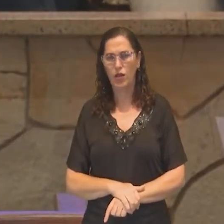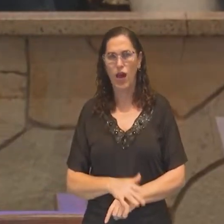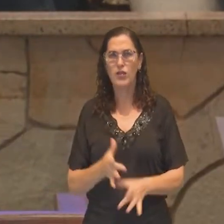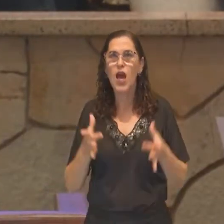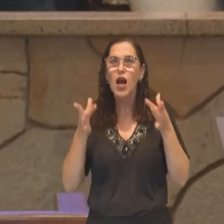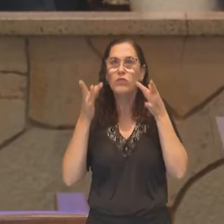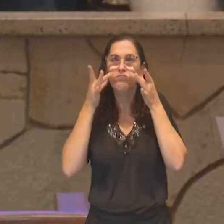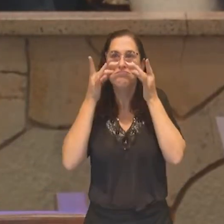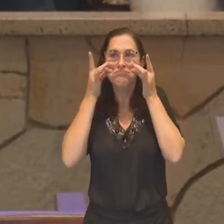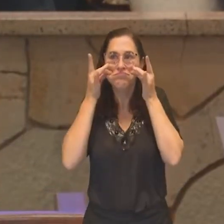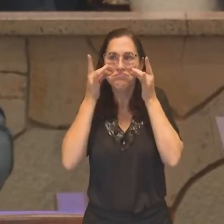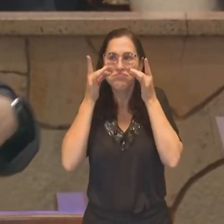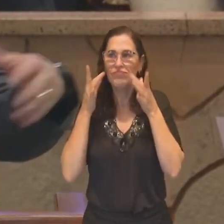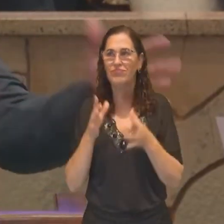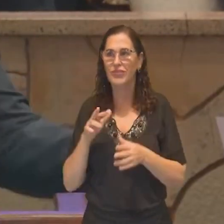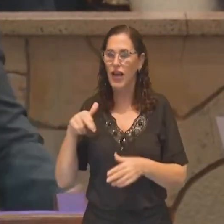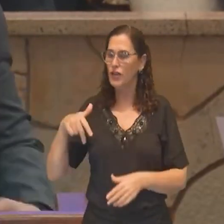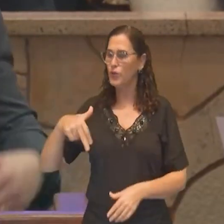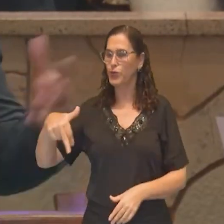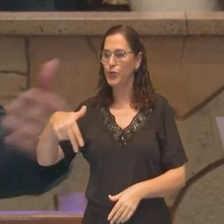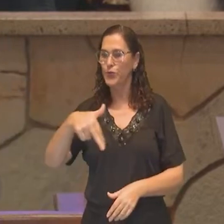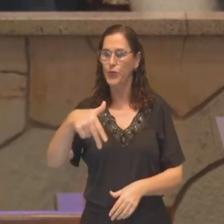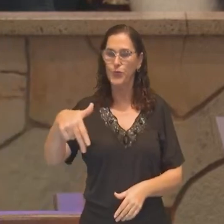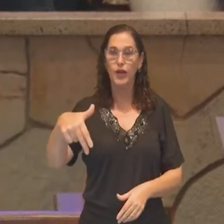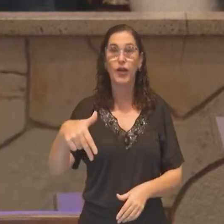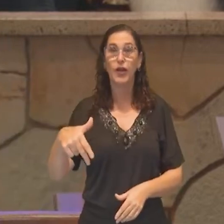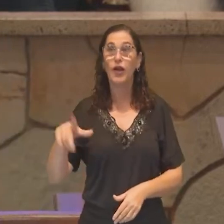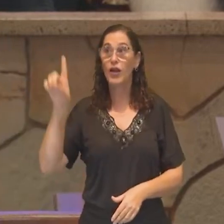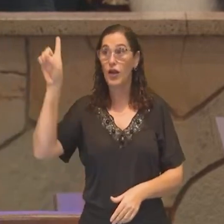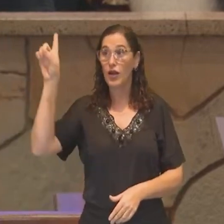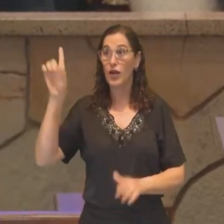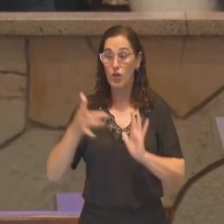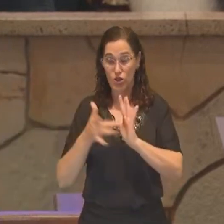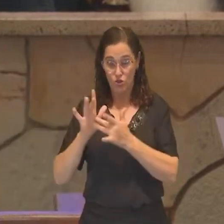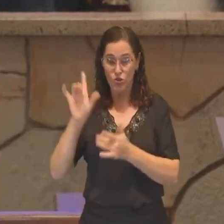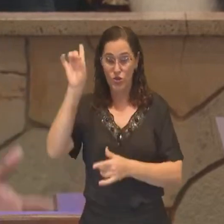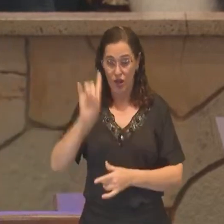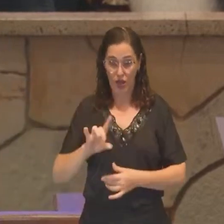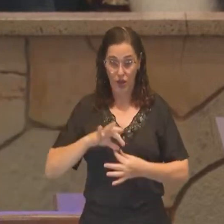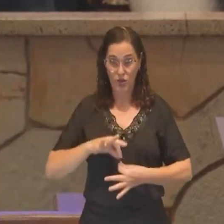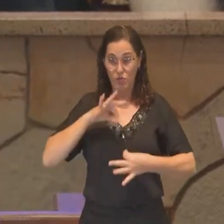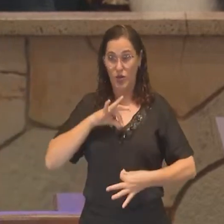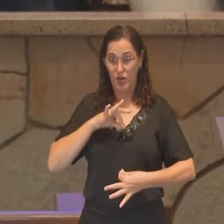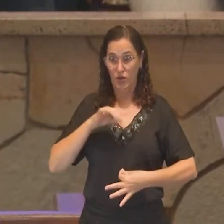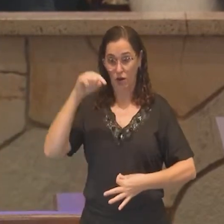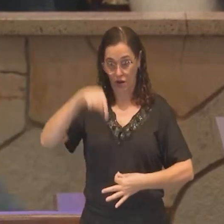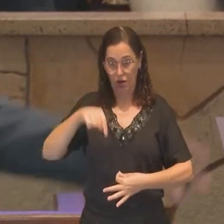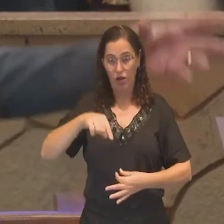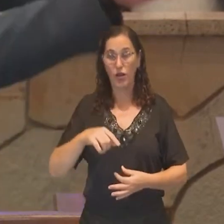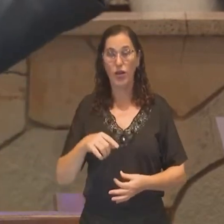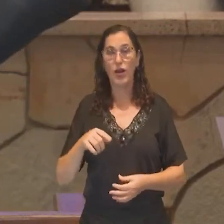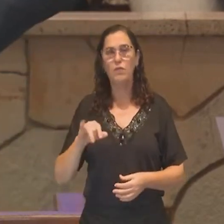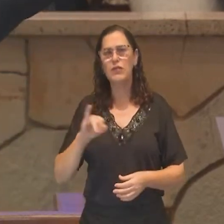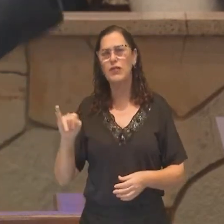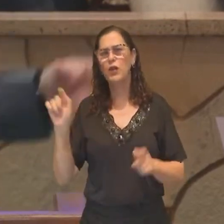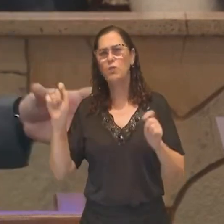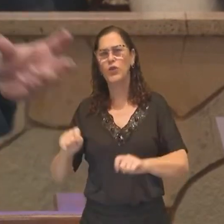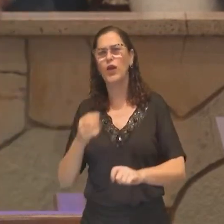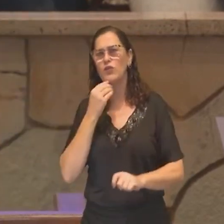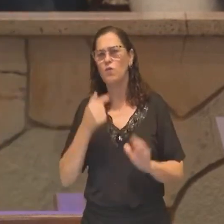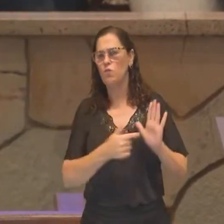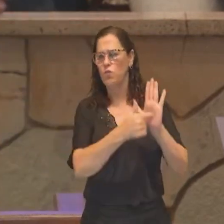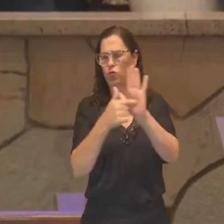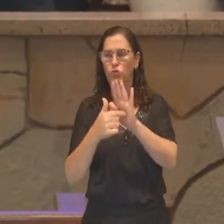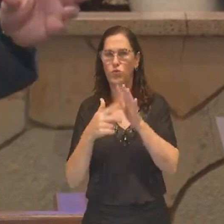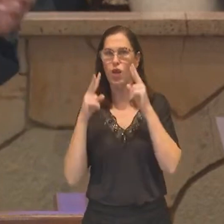visivelmente, andando aqui no nosso meio, Ele está no seu espírito, está presente no nosso lugar, mas se Ele pudesse agora aparecer para que